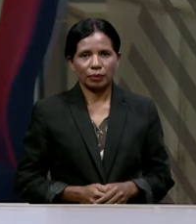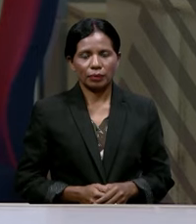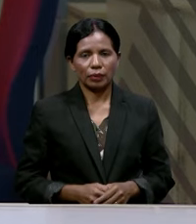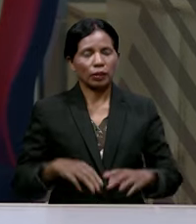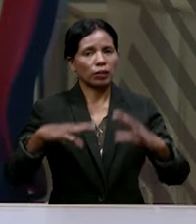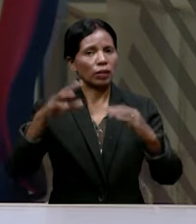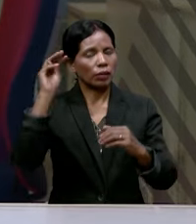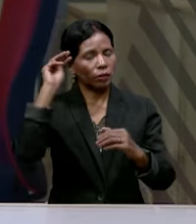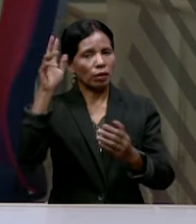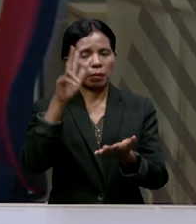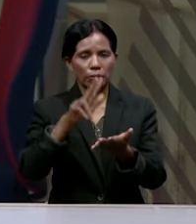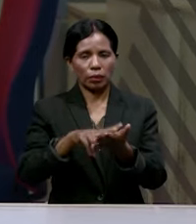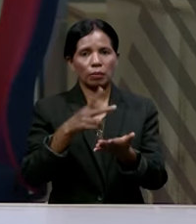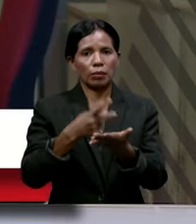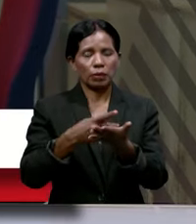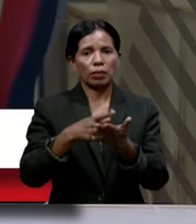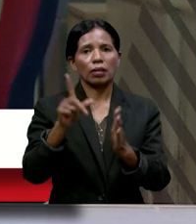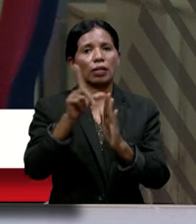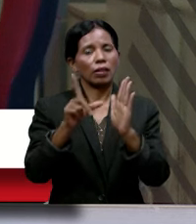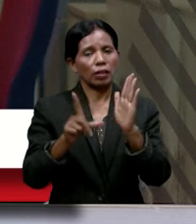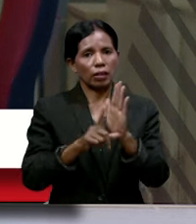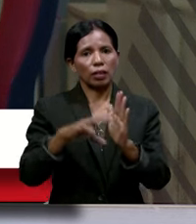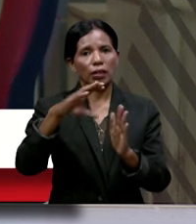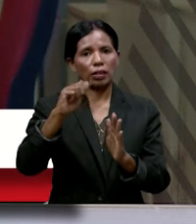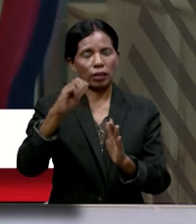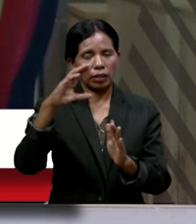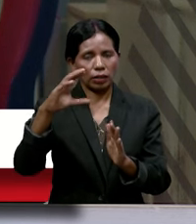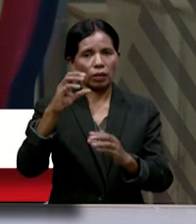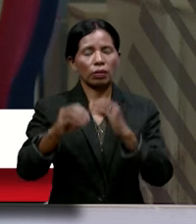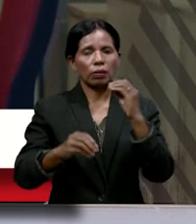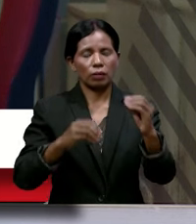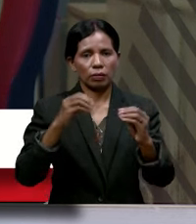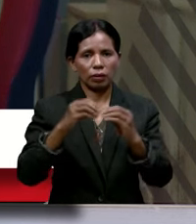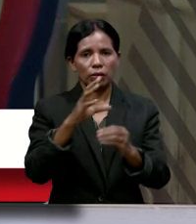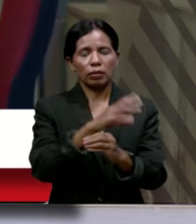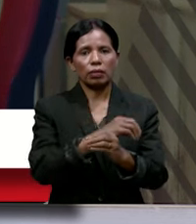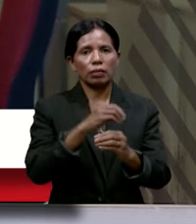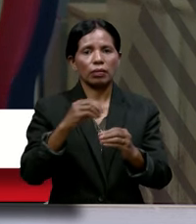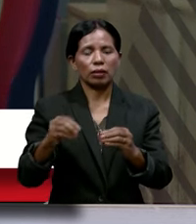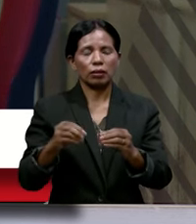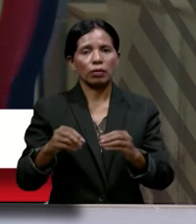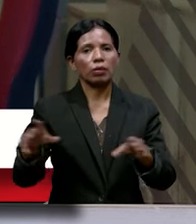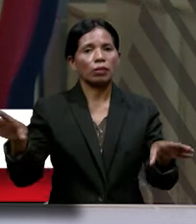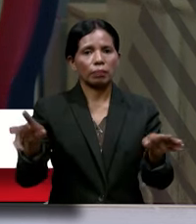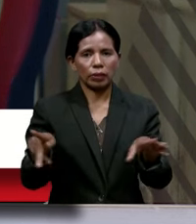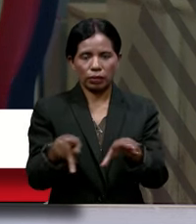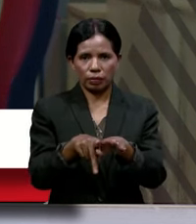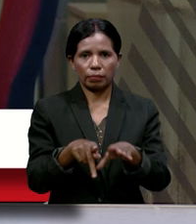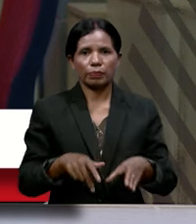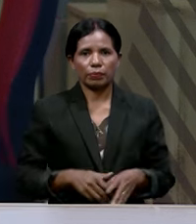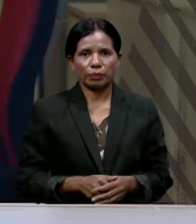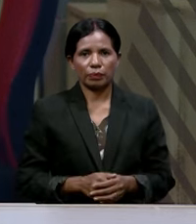Conselho Ministro aprova a proposta de alteração leica com o quórum mínimo no mandato comissário.